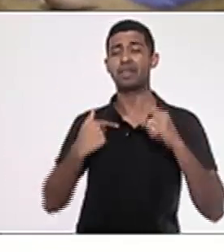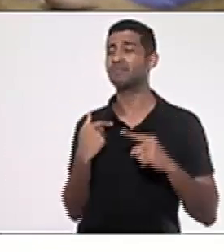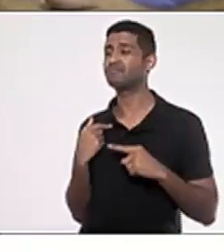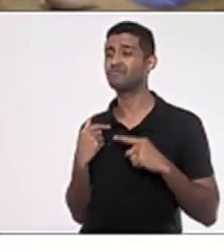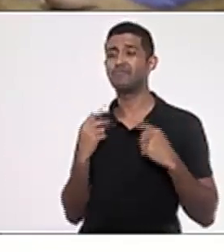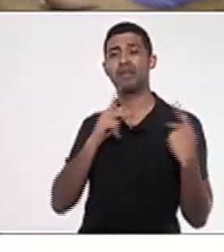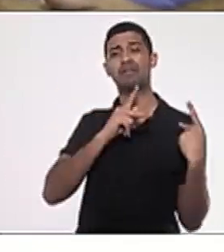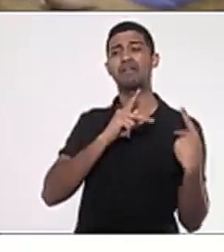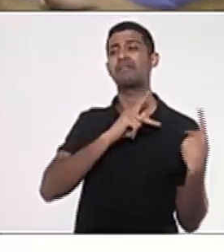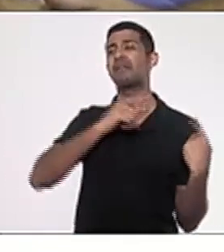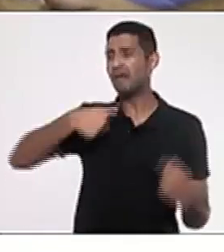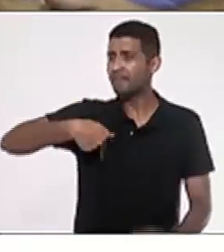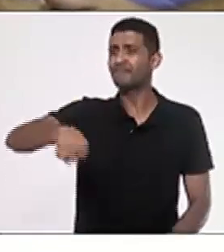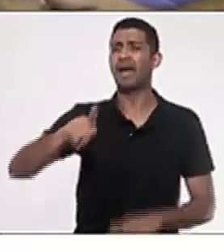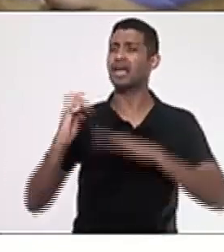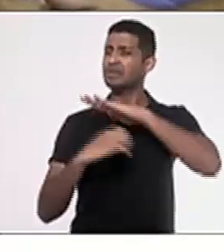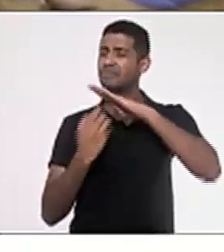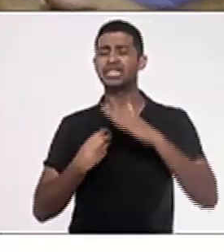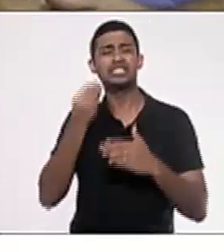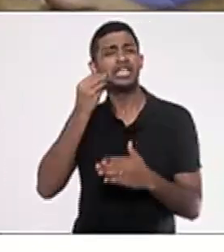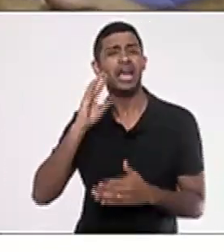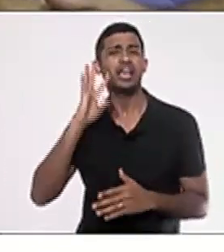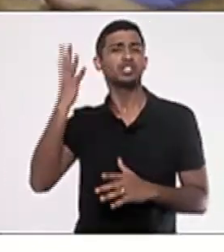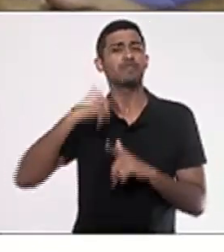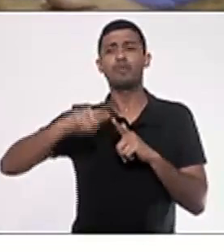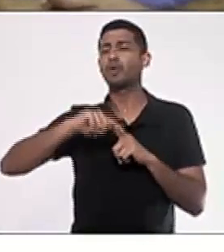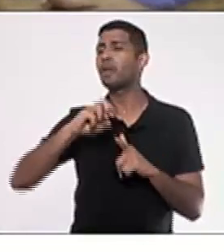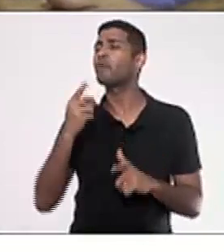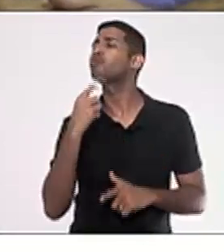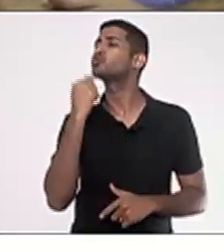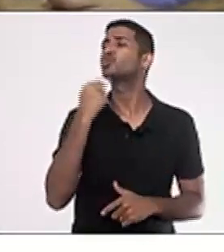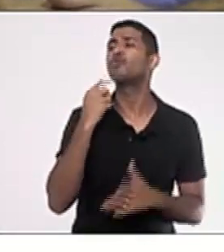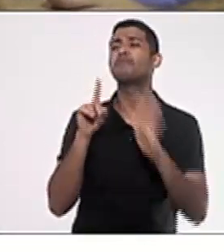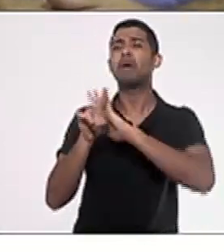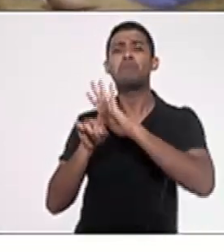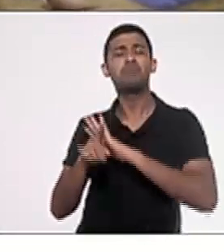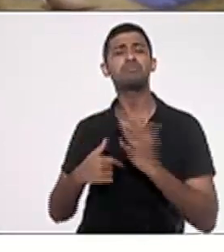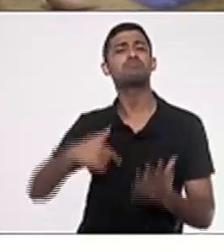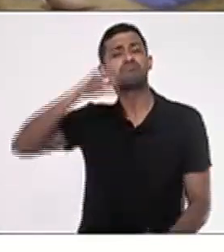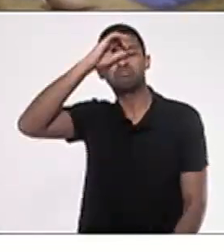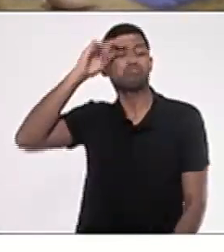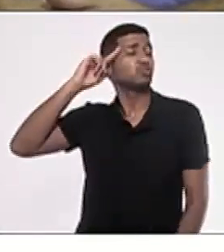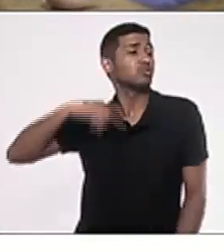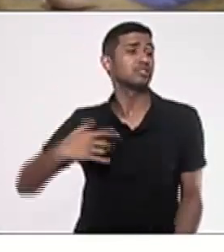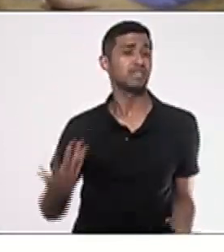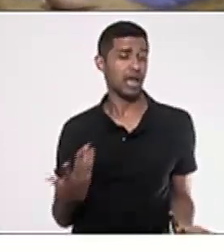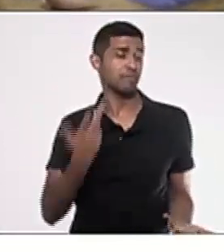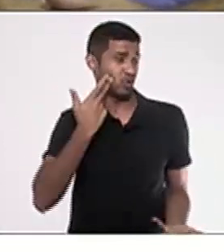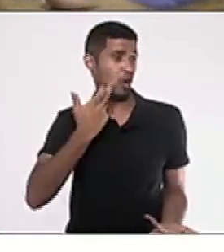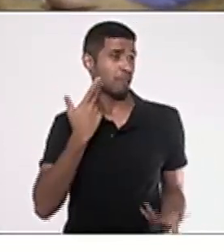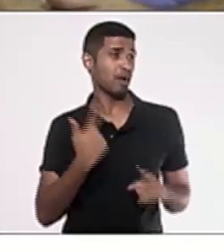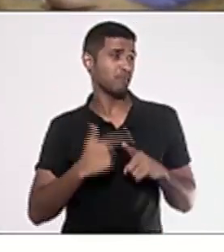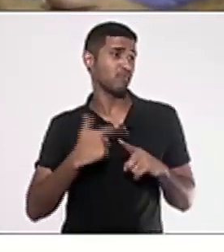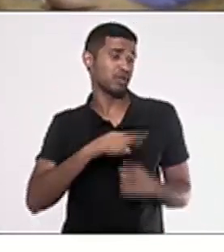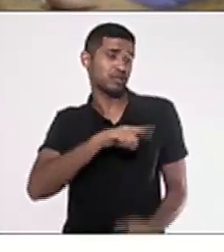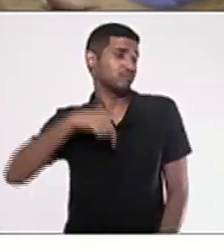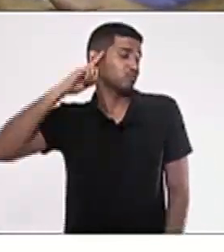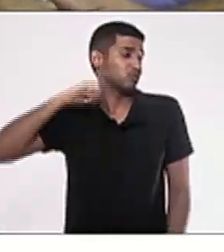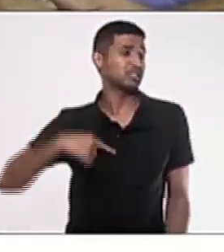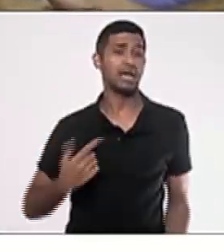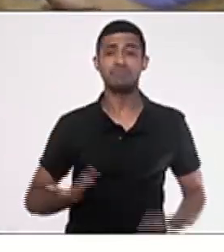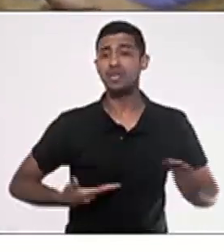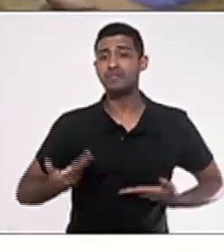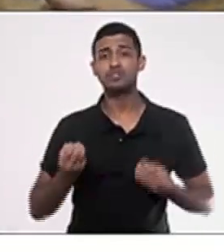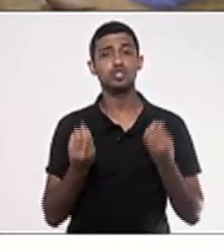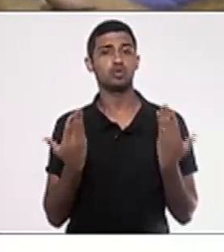para poder tentar solucionar ou até mesmo tirar dúvidas. Enfim, a ignorância é natural, até pela dificuldade de entendimento do serviço,